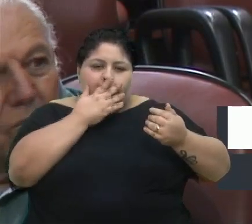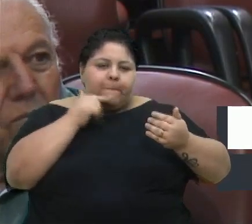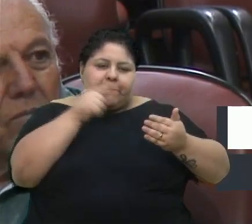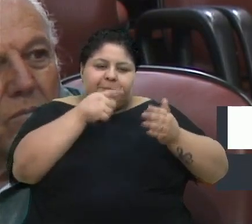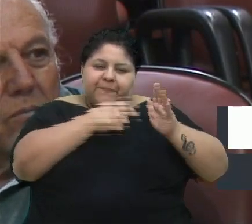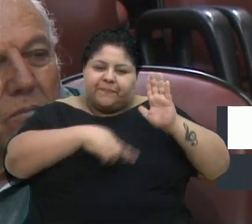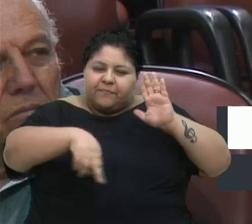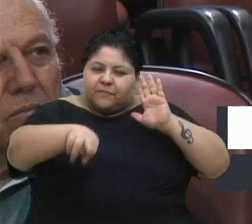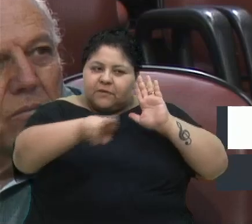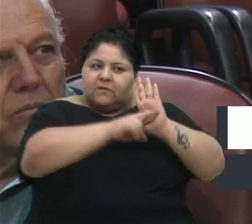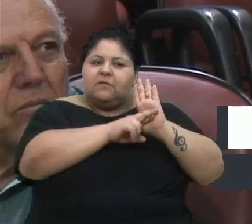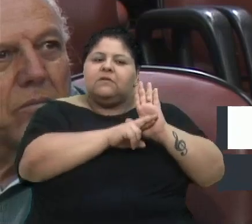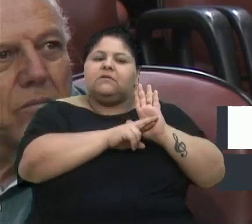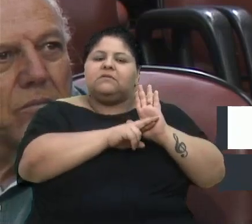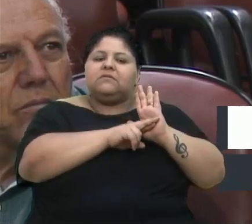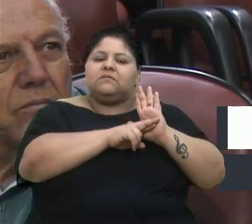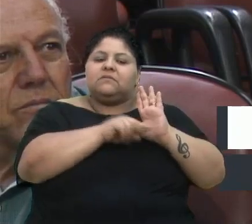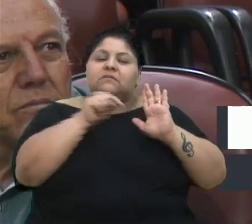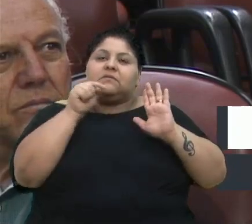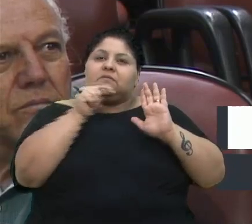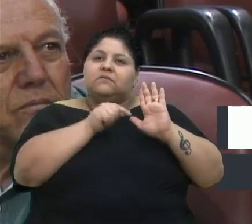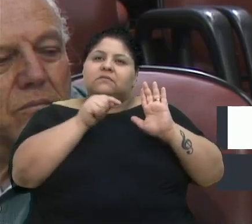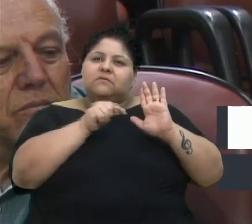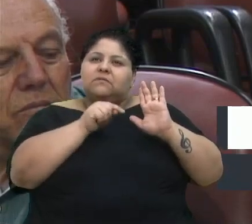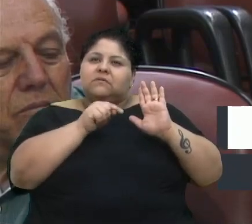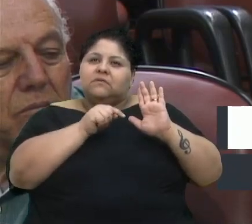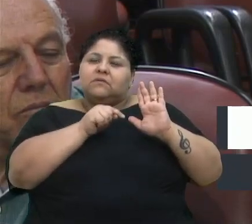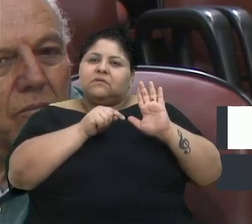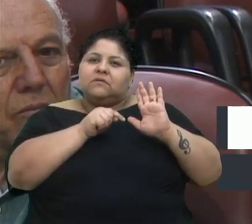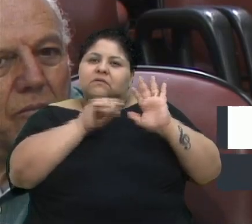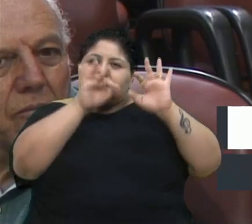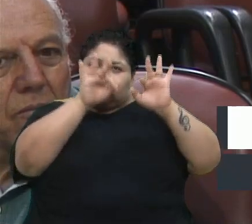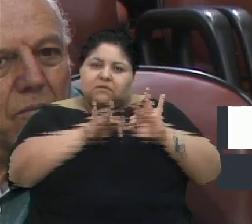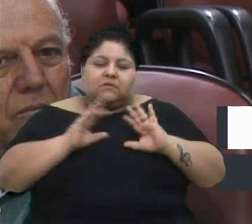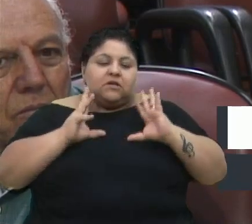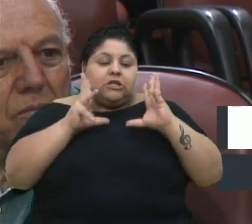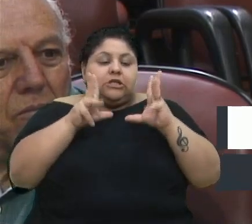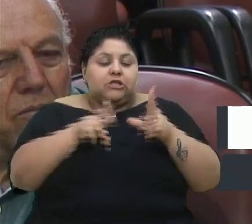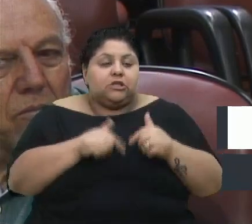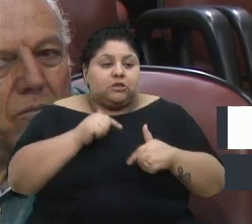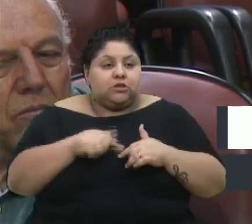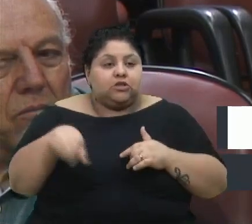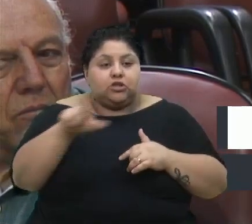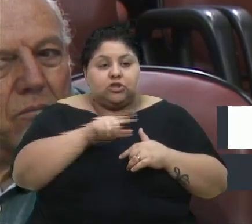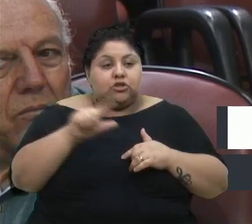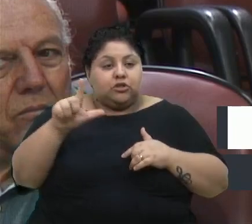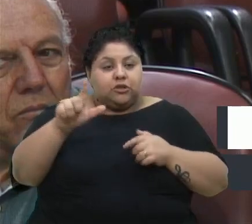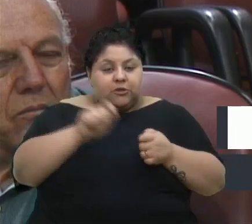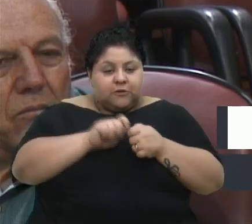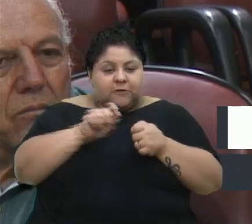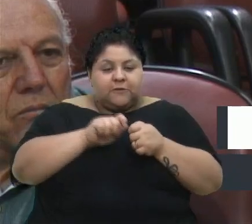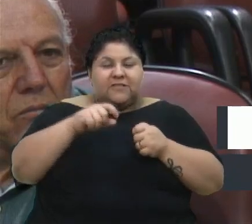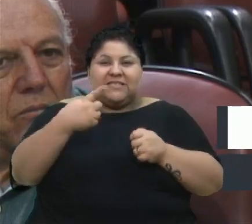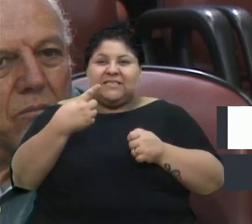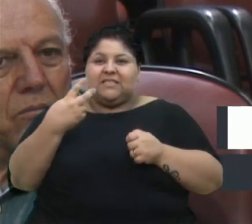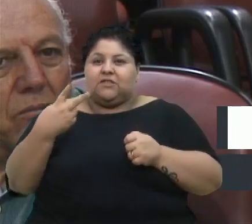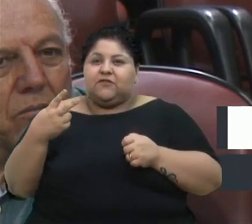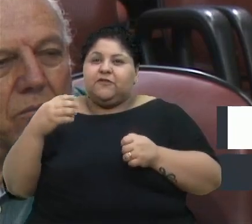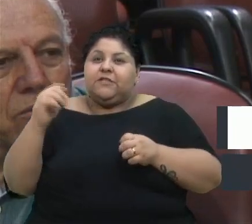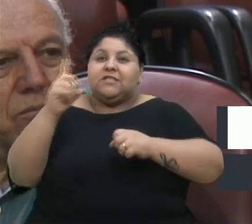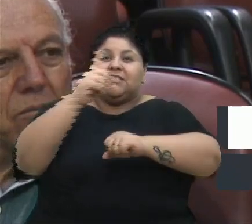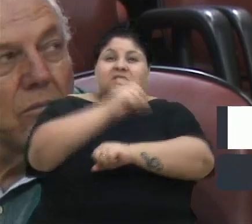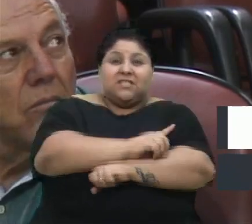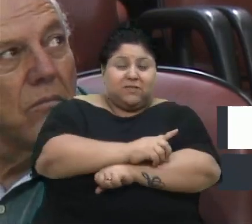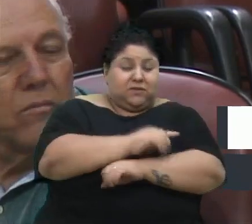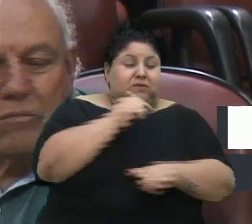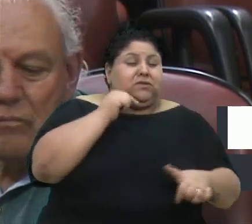resultado, que ele vai ser o resultado, esse relatório final, de todo esse trabalho que nós estamos tendo nesses 120 dias, um